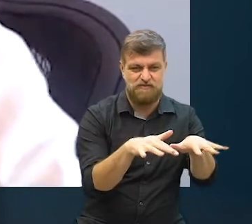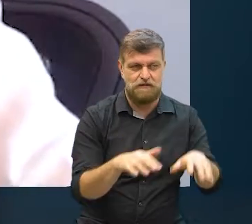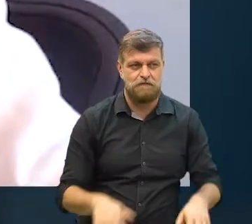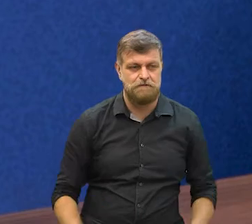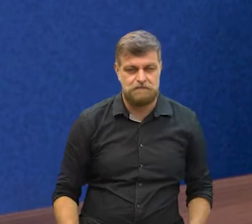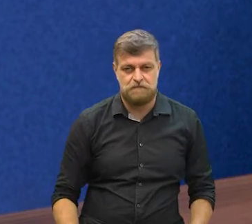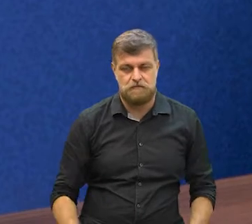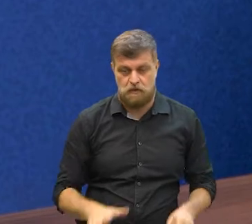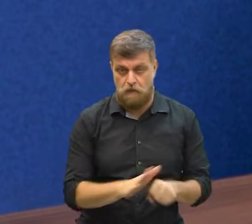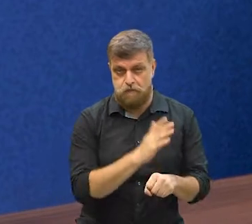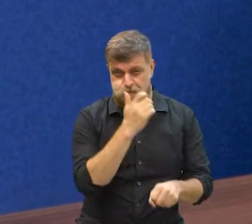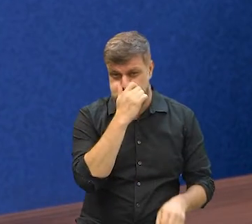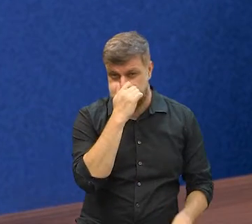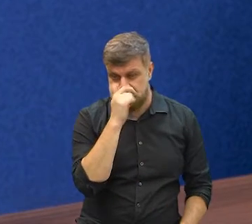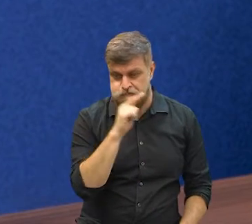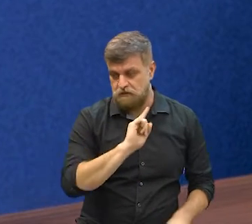inauguração.